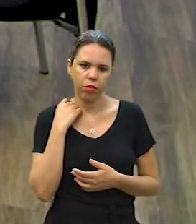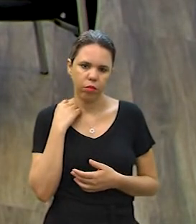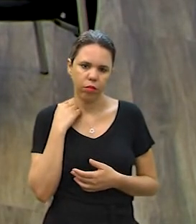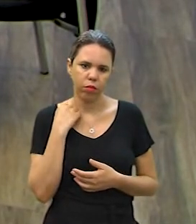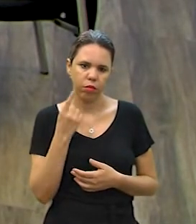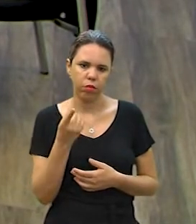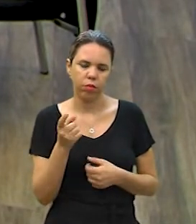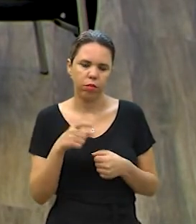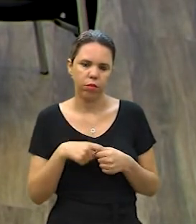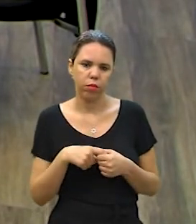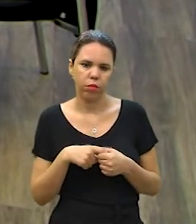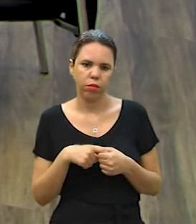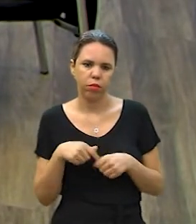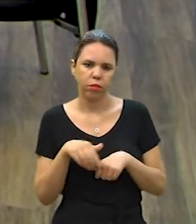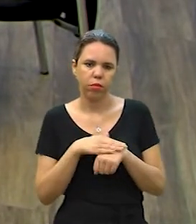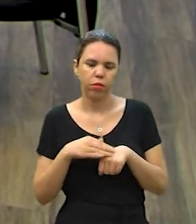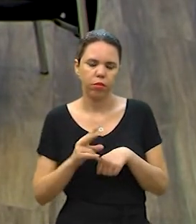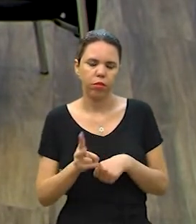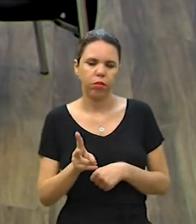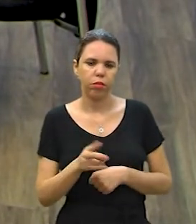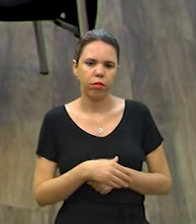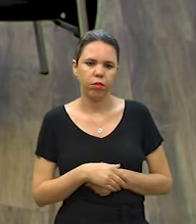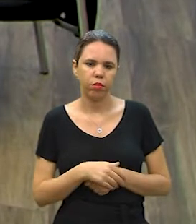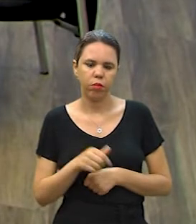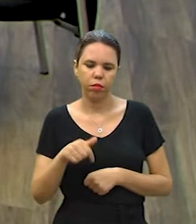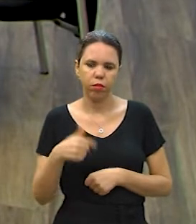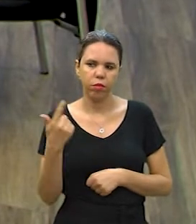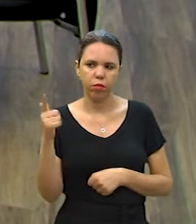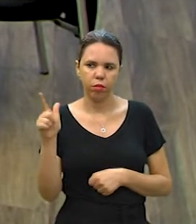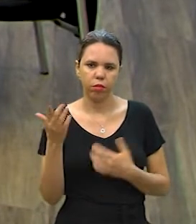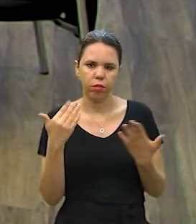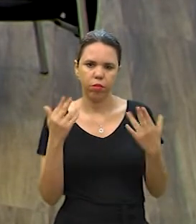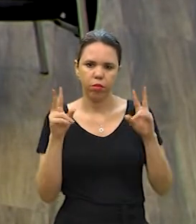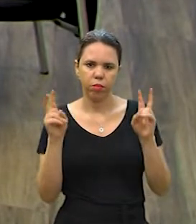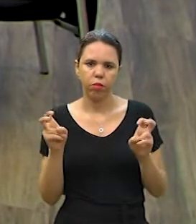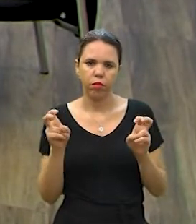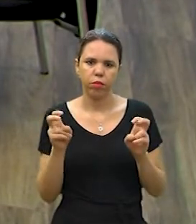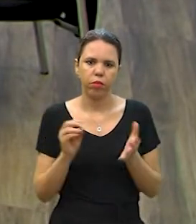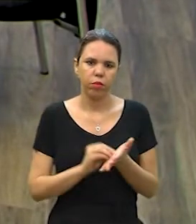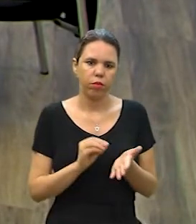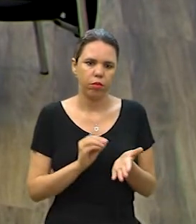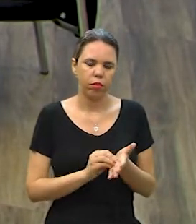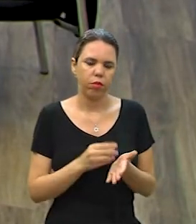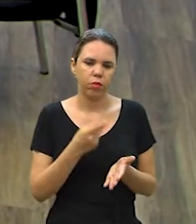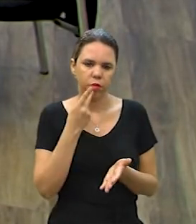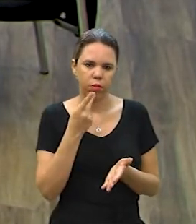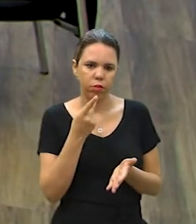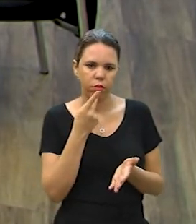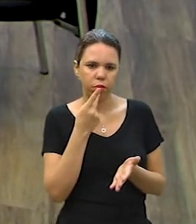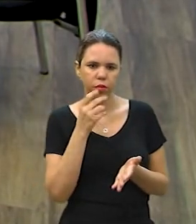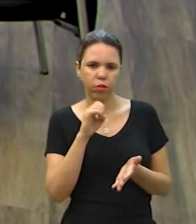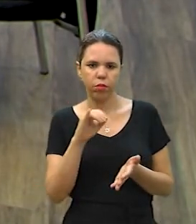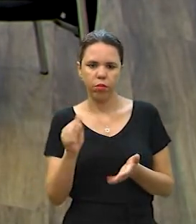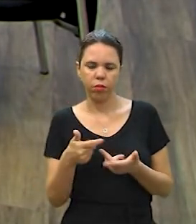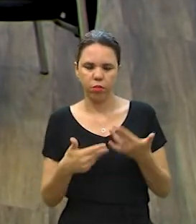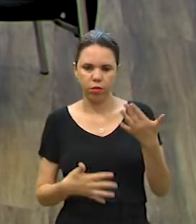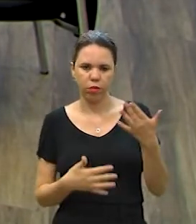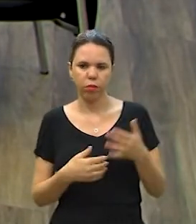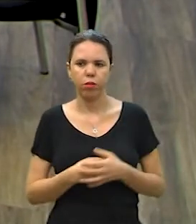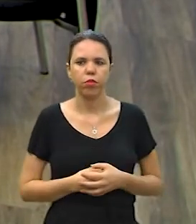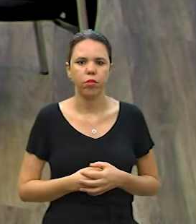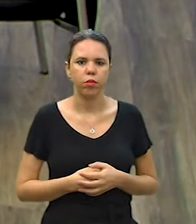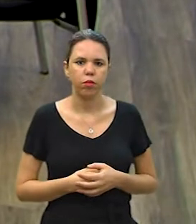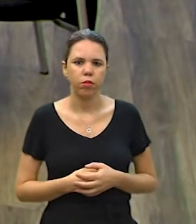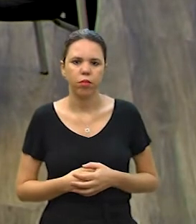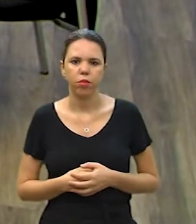poder voltar para a gente continuar este e outros assuntos. Ainda ficou faltando falar aqui sobre EJA e outros assuntos que tinha selecionado,